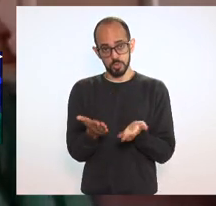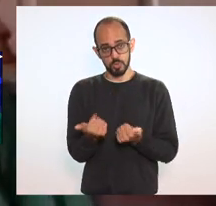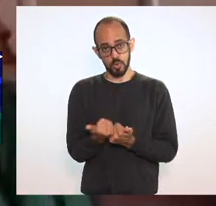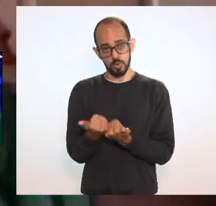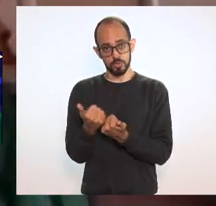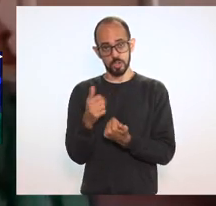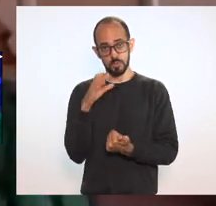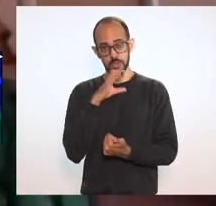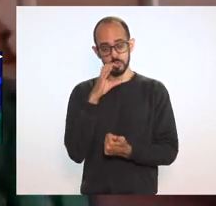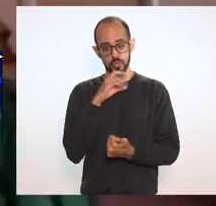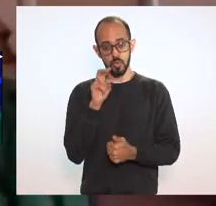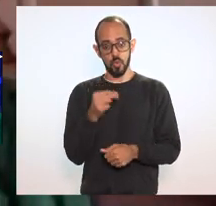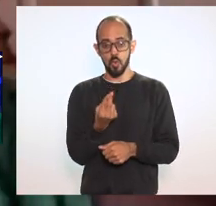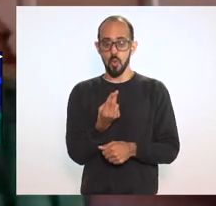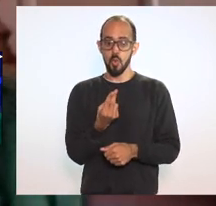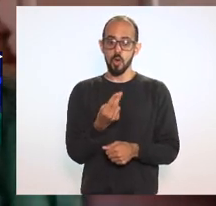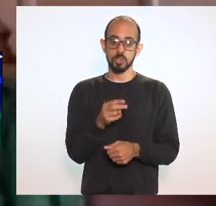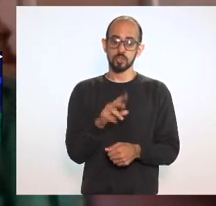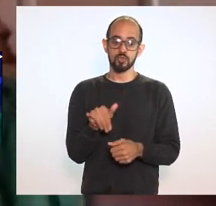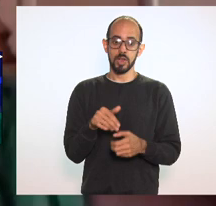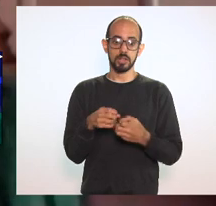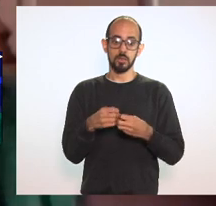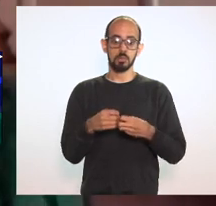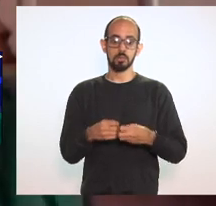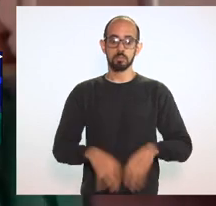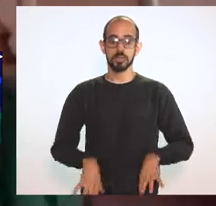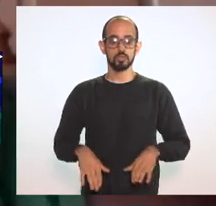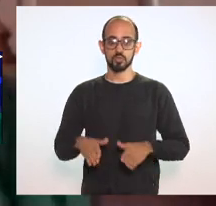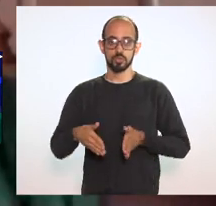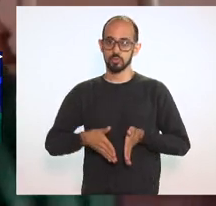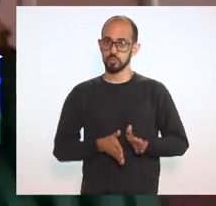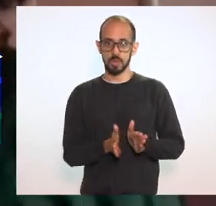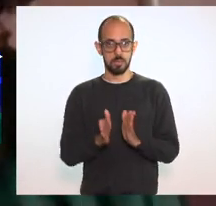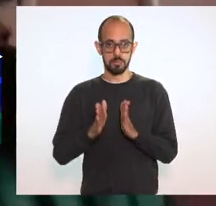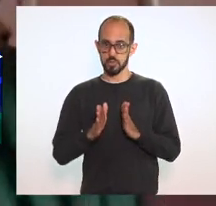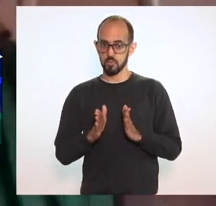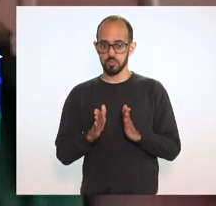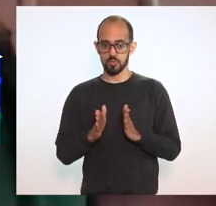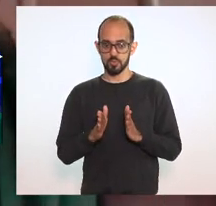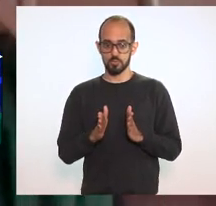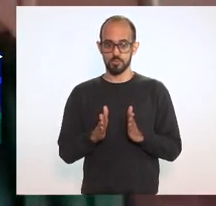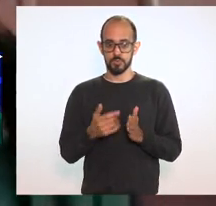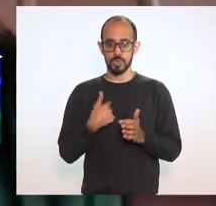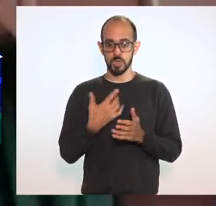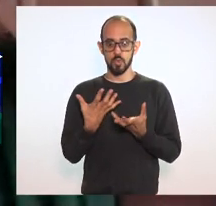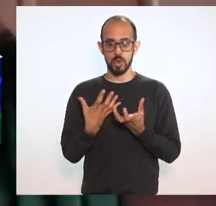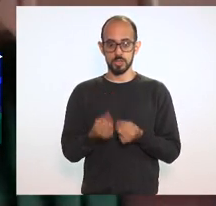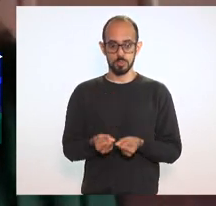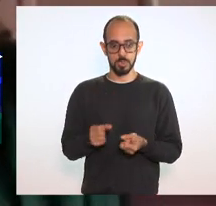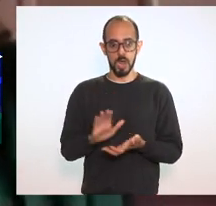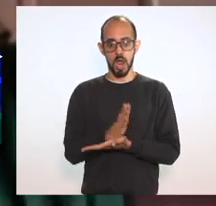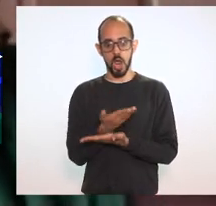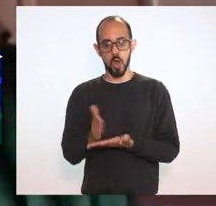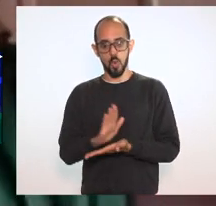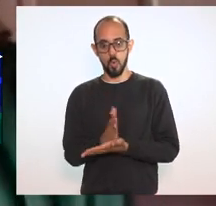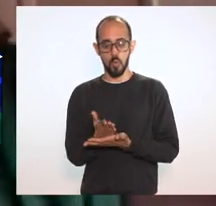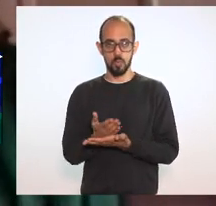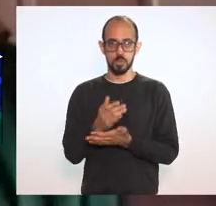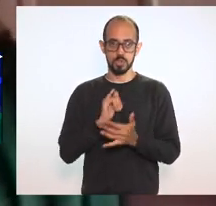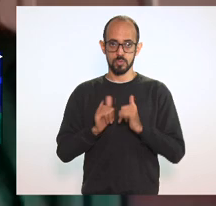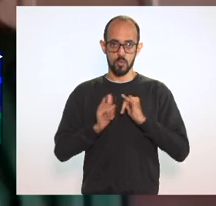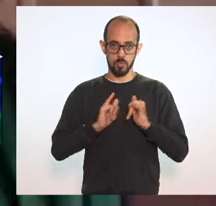nós vamos perder esse caminho eu recebi algumas informações importantes